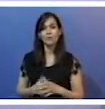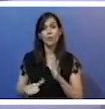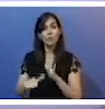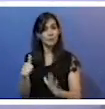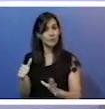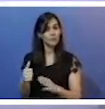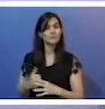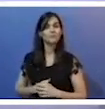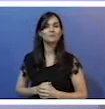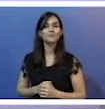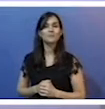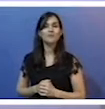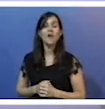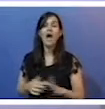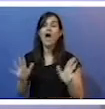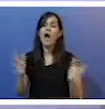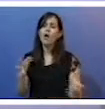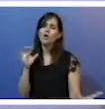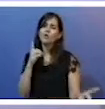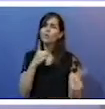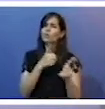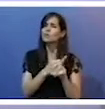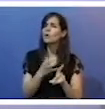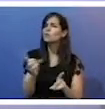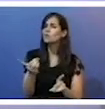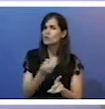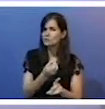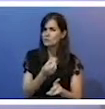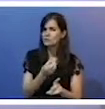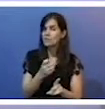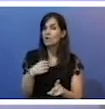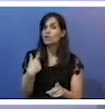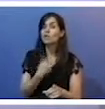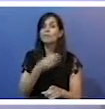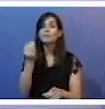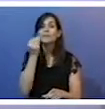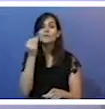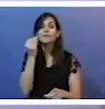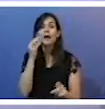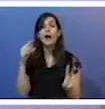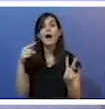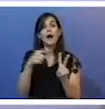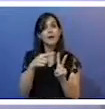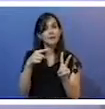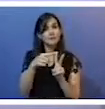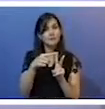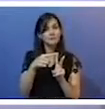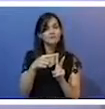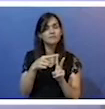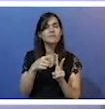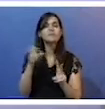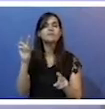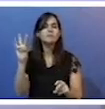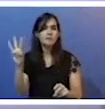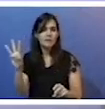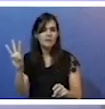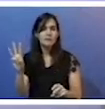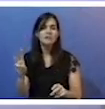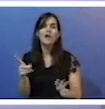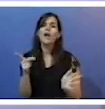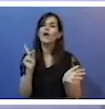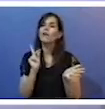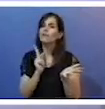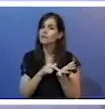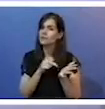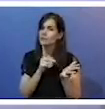e agora achamos o x vamos ter que ter citar a isso verificar se o três realmente a raiz